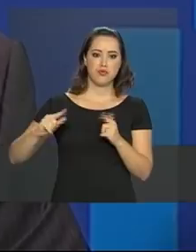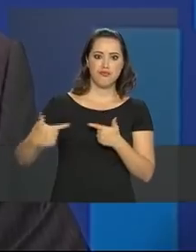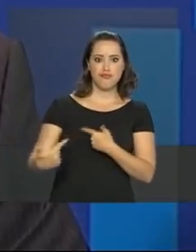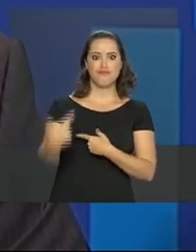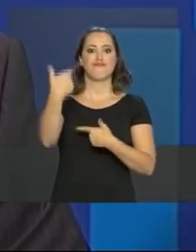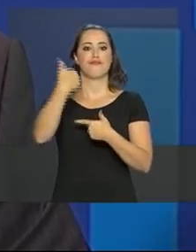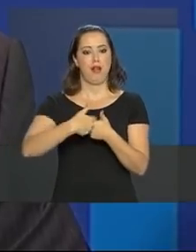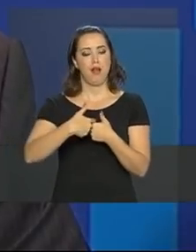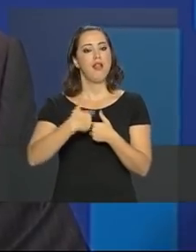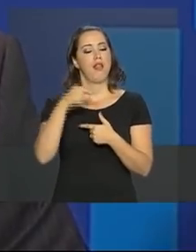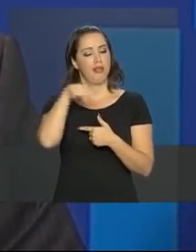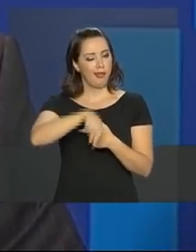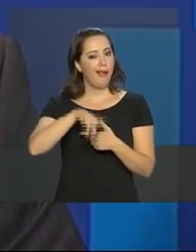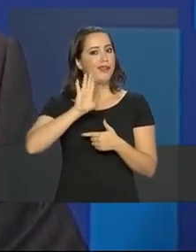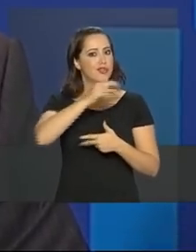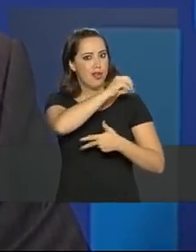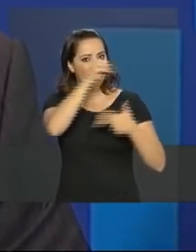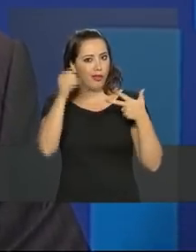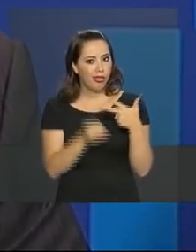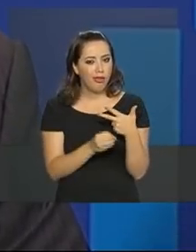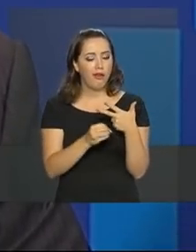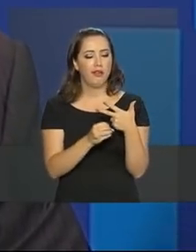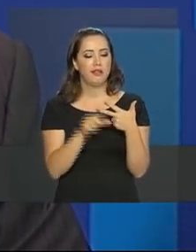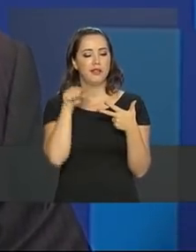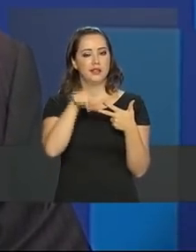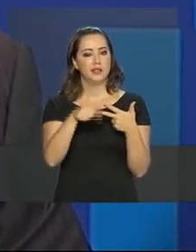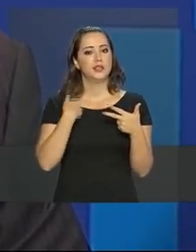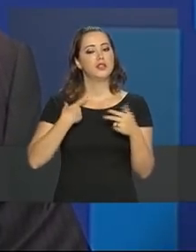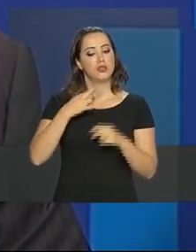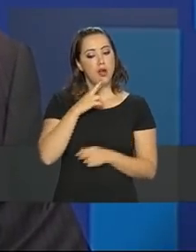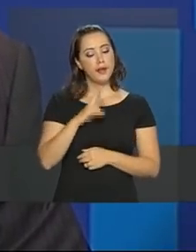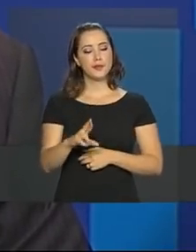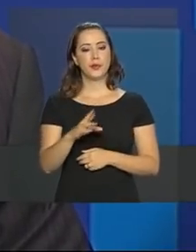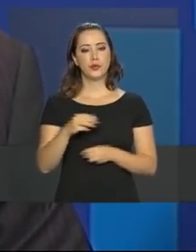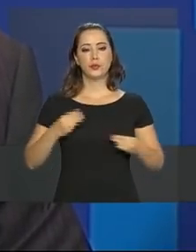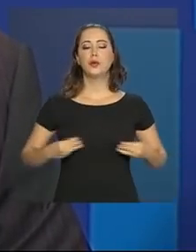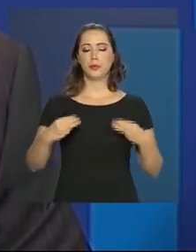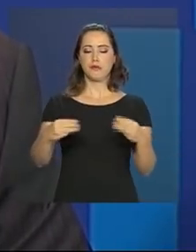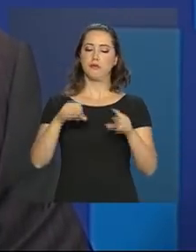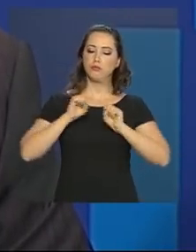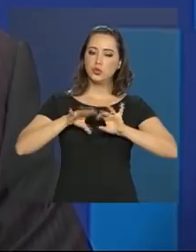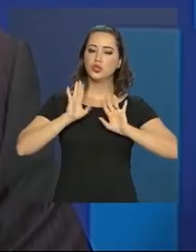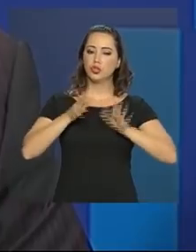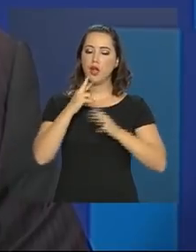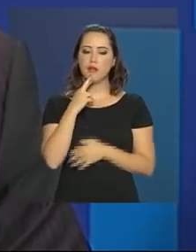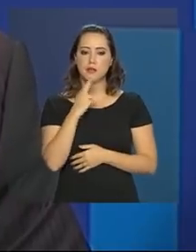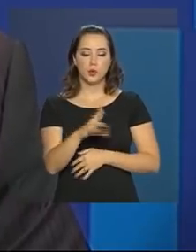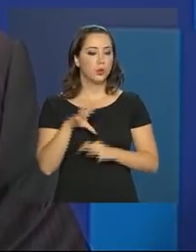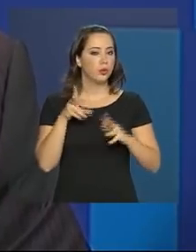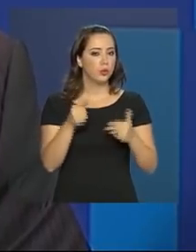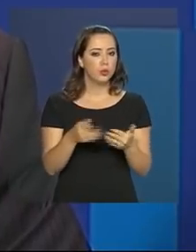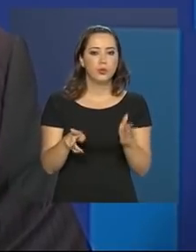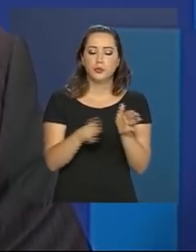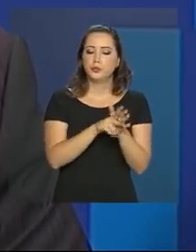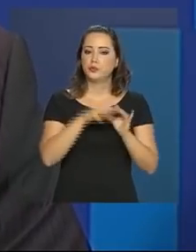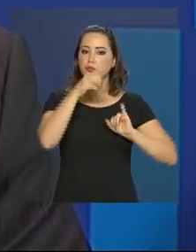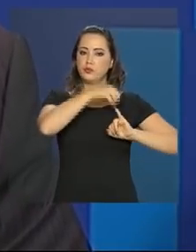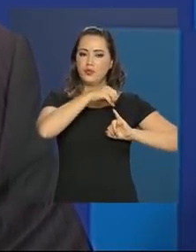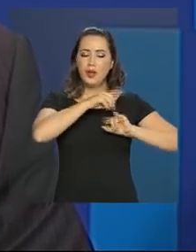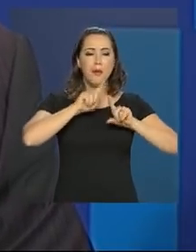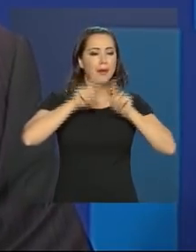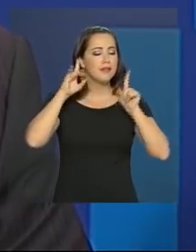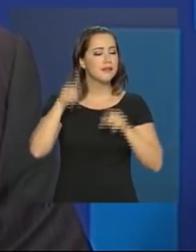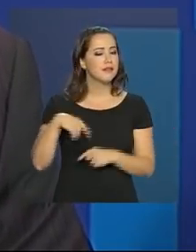ao enem a semana já prontamente é rebatido pelo ministério da educação é e pelo inep mas é